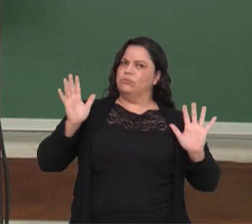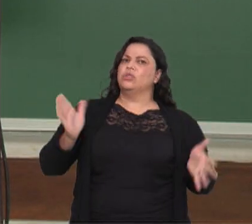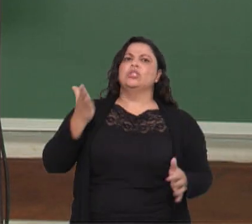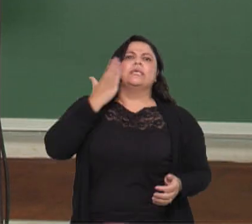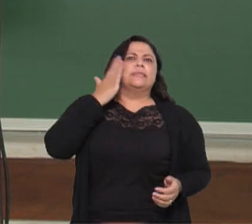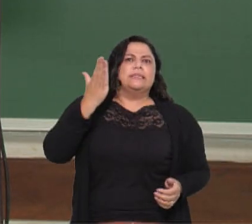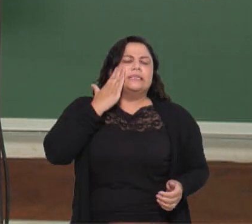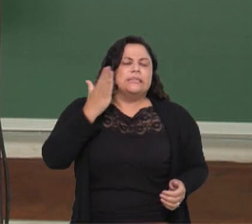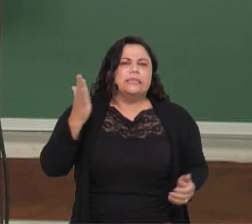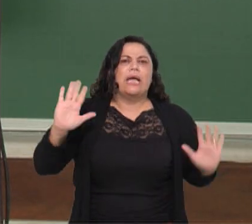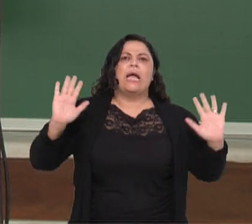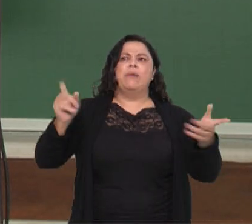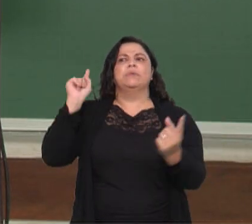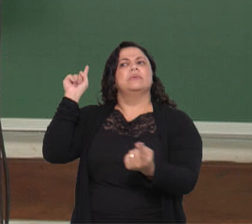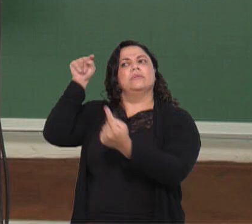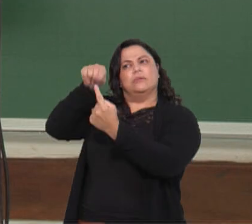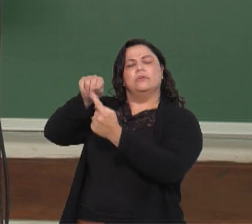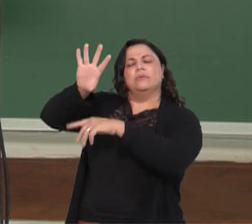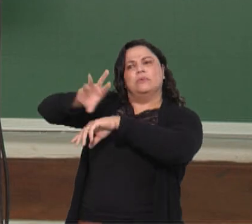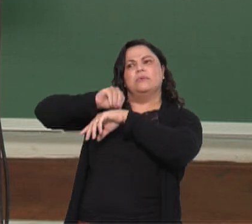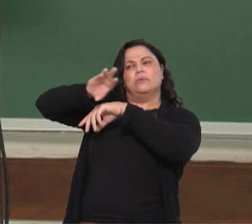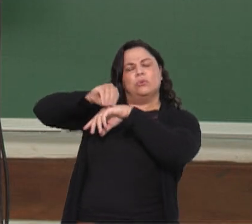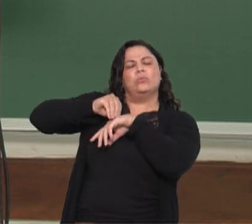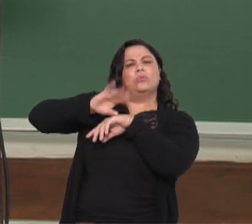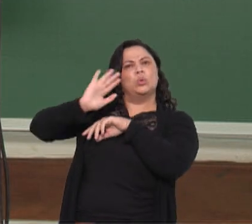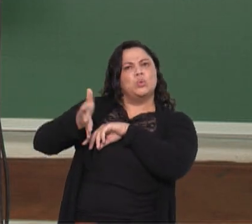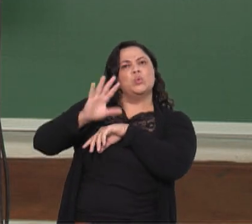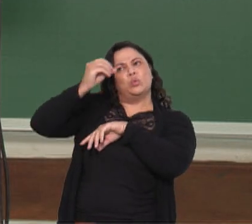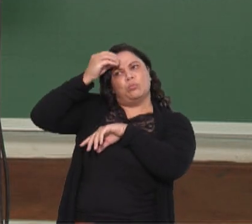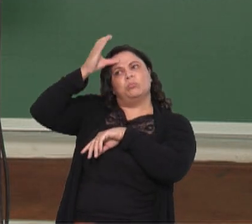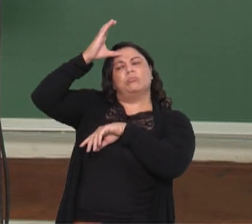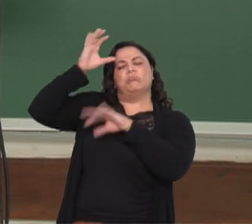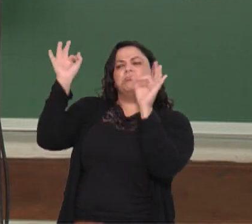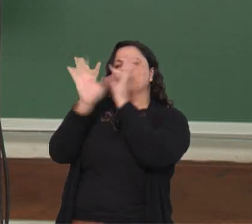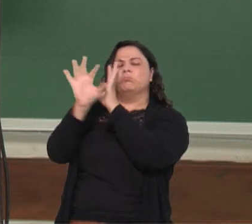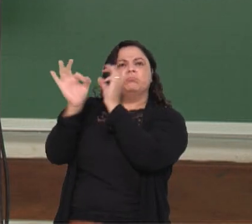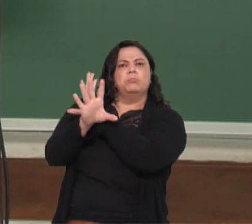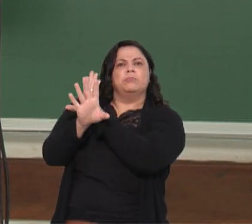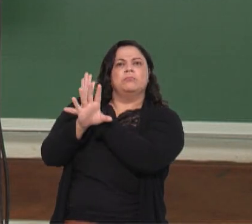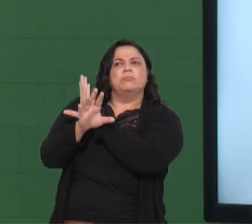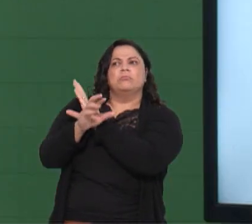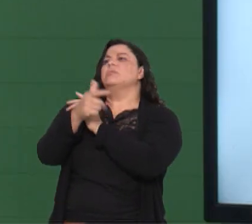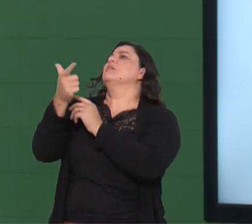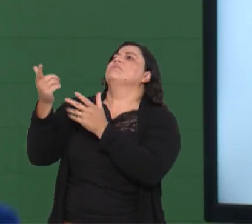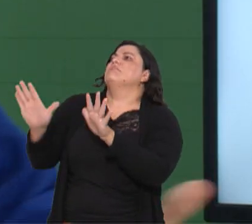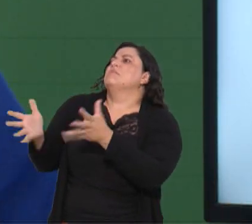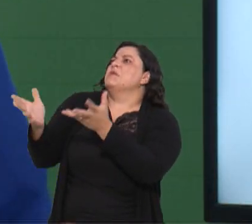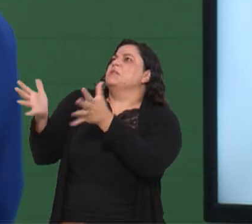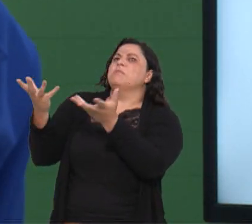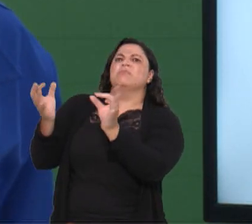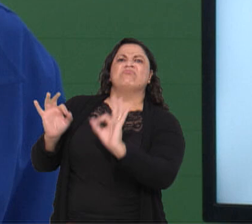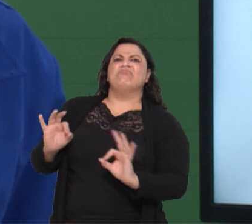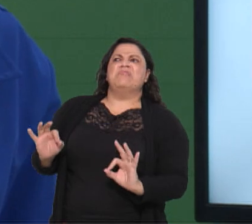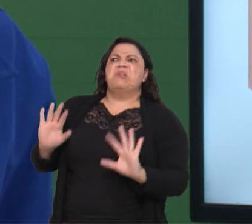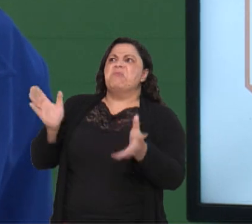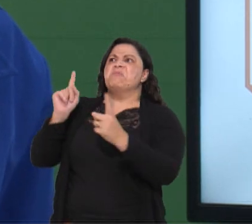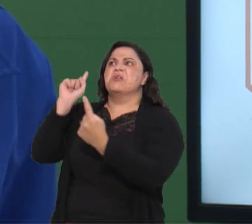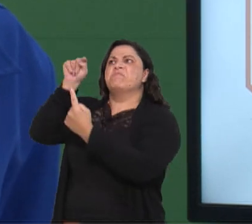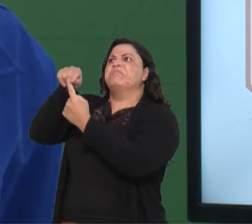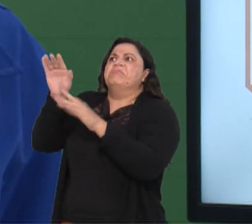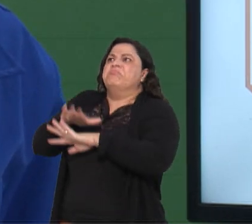é aquele que já atingiu o conhecimento. E se ele já atingiu o conhecimento, não tem mais o que move ele. Que desejo ele vai